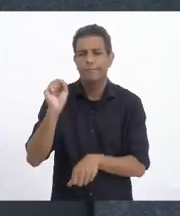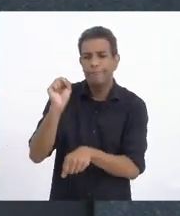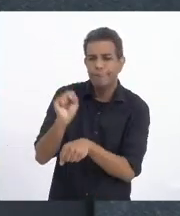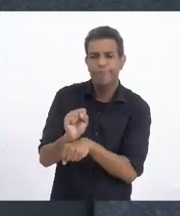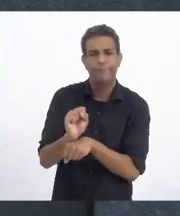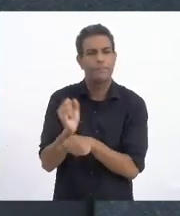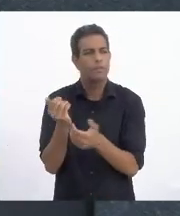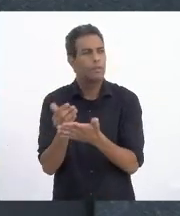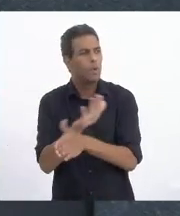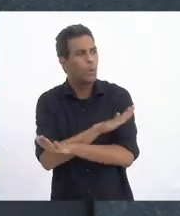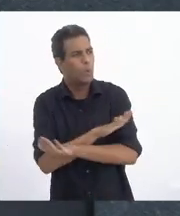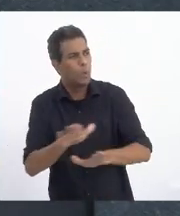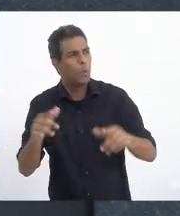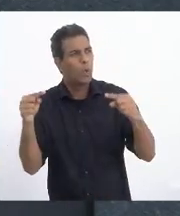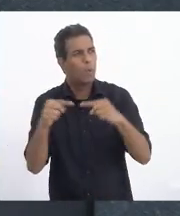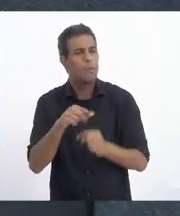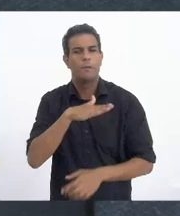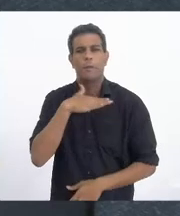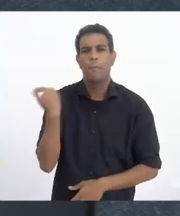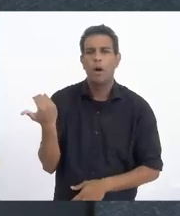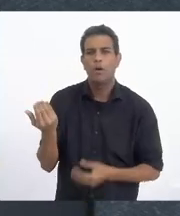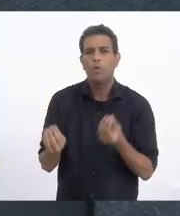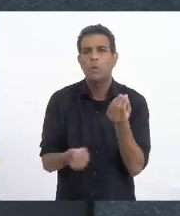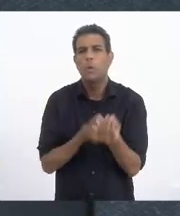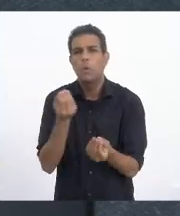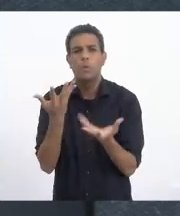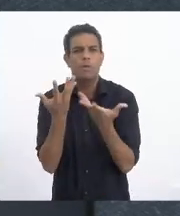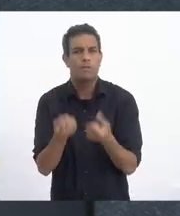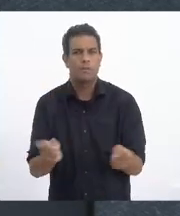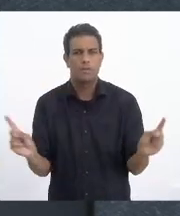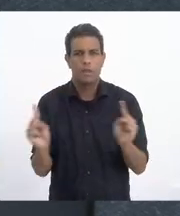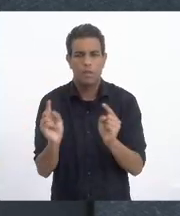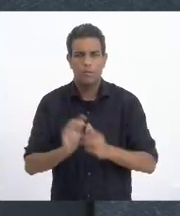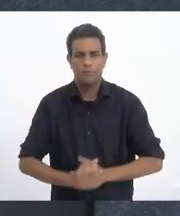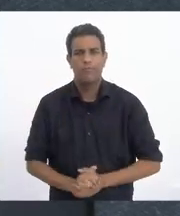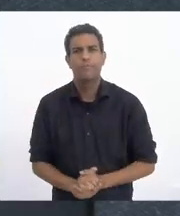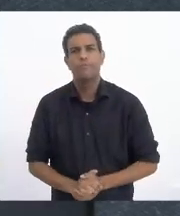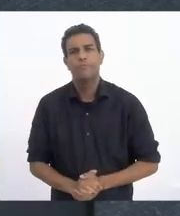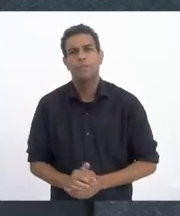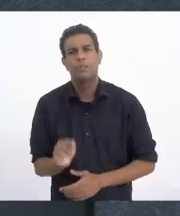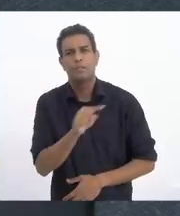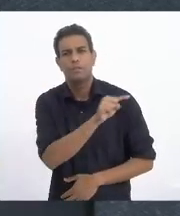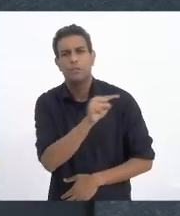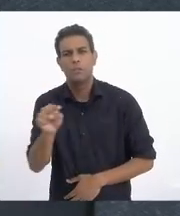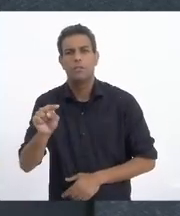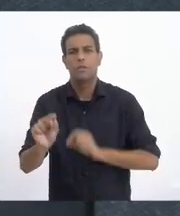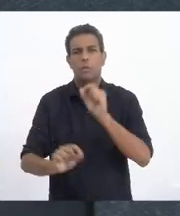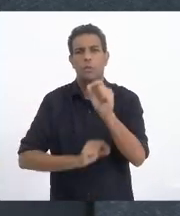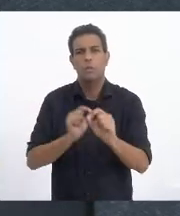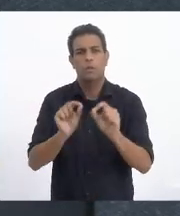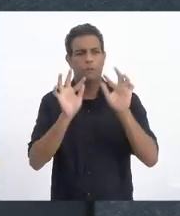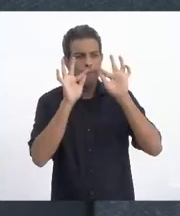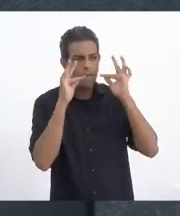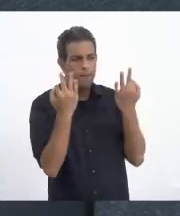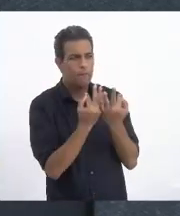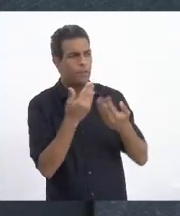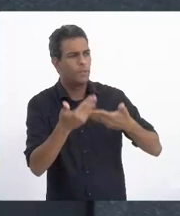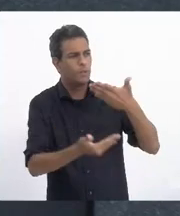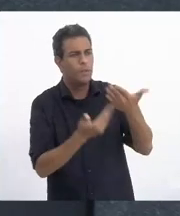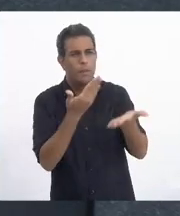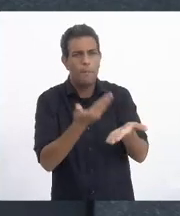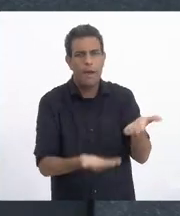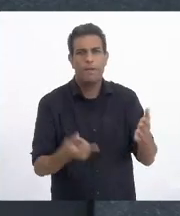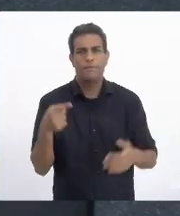medo de mais um policial morrer. Eu não aceito mais isso, gente. Olhe por esses homens, por essas vidas que estão sendo